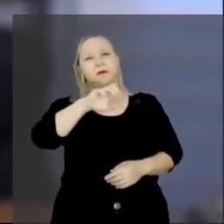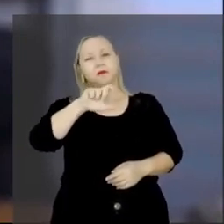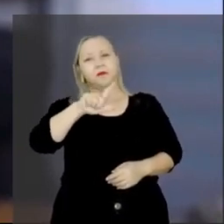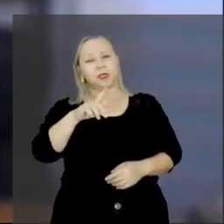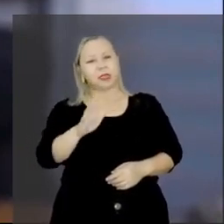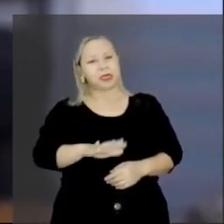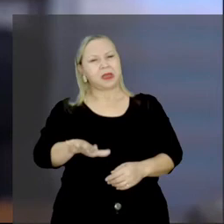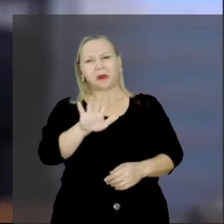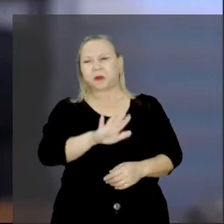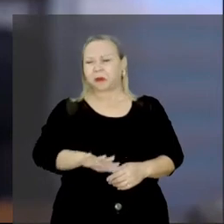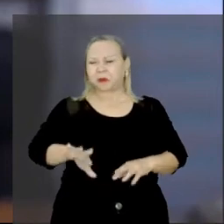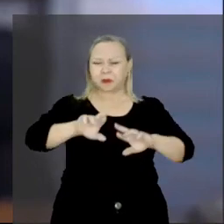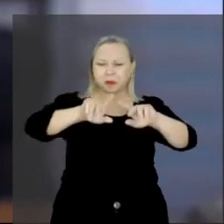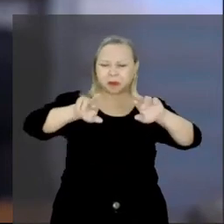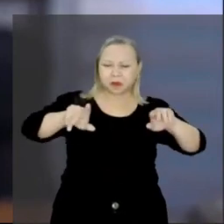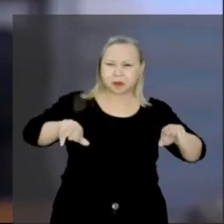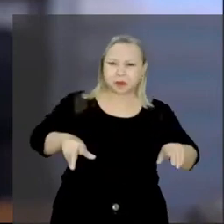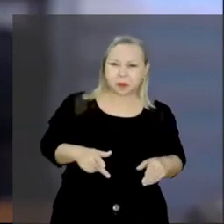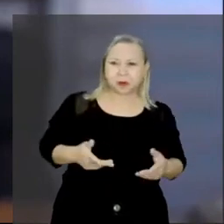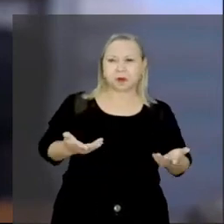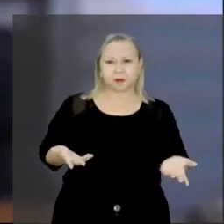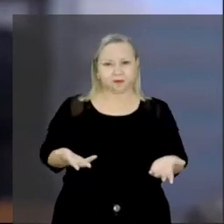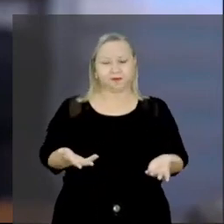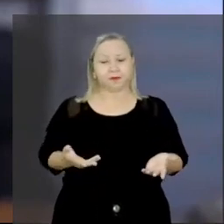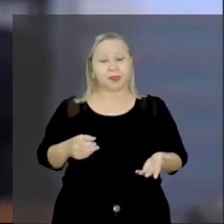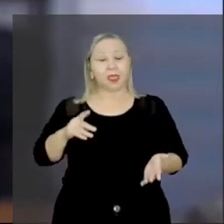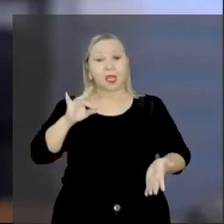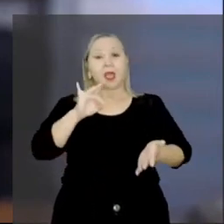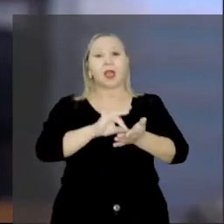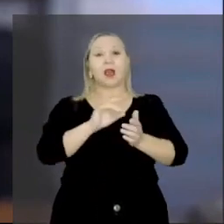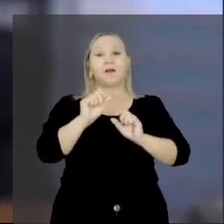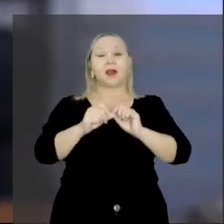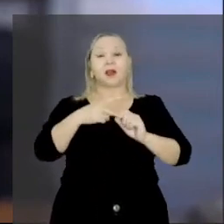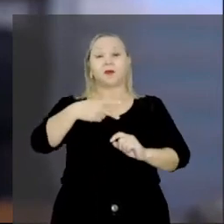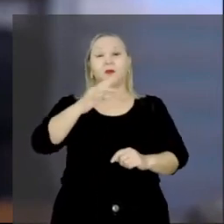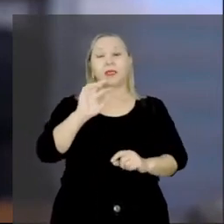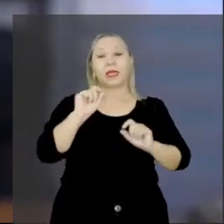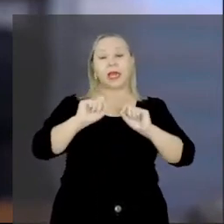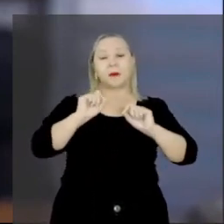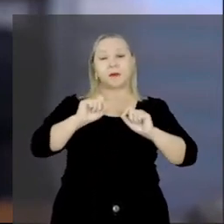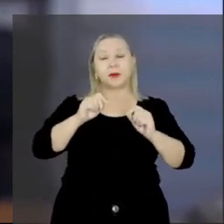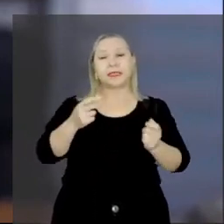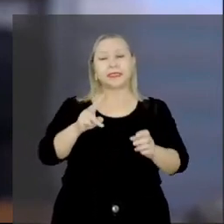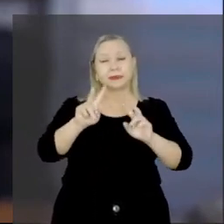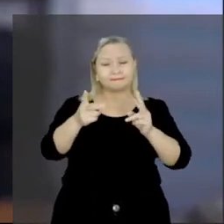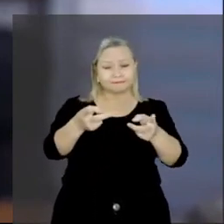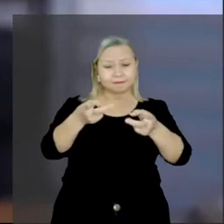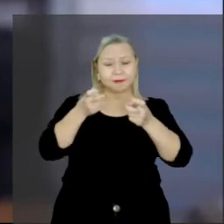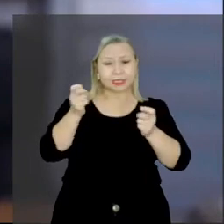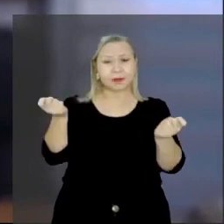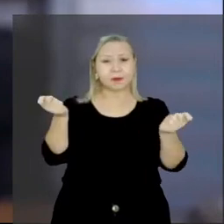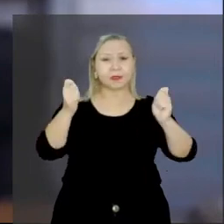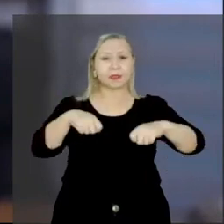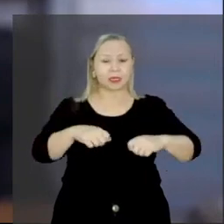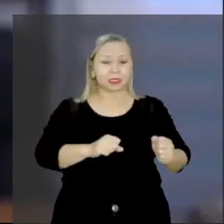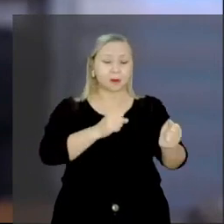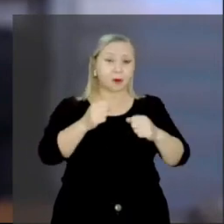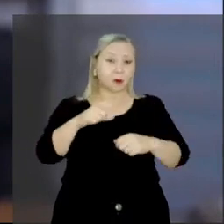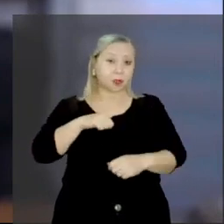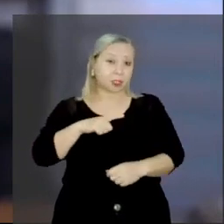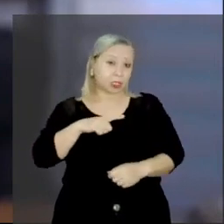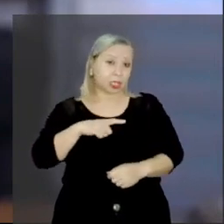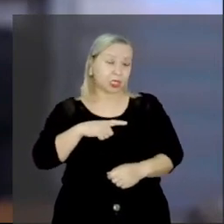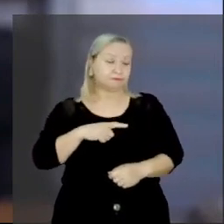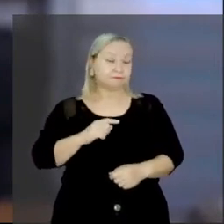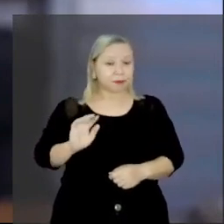a aliança com o Calil, sabe, já que o PT está no governo, ou seja, e não fazer o Nilmário passar,